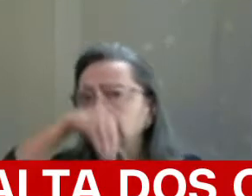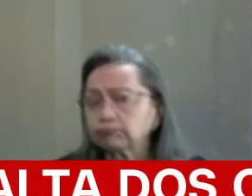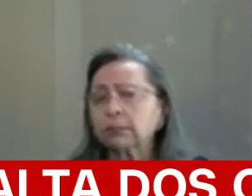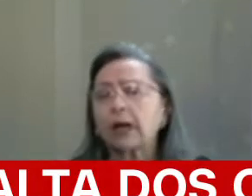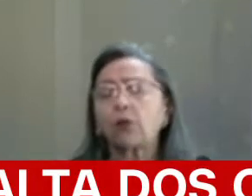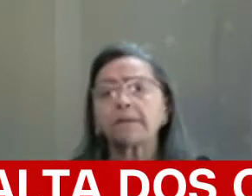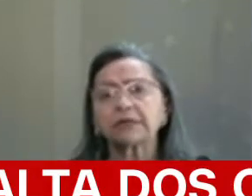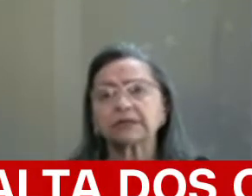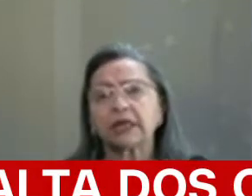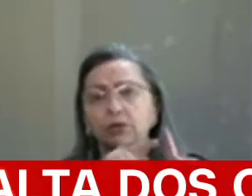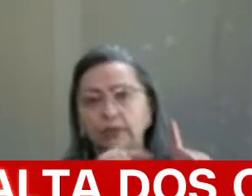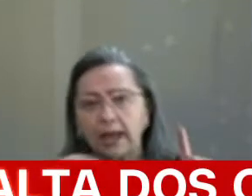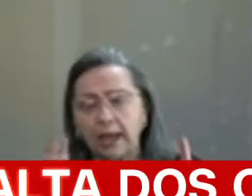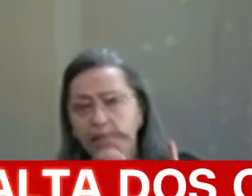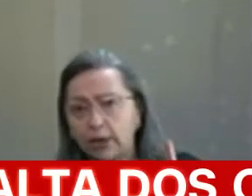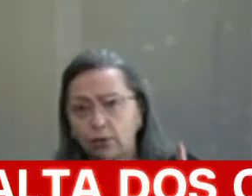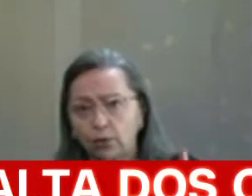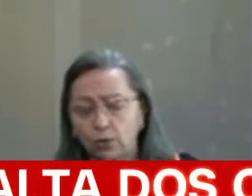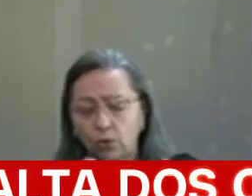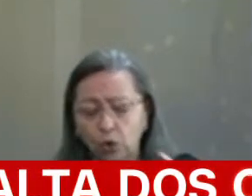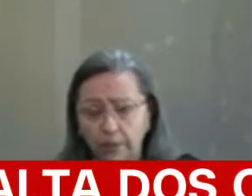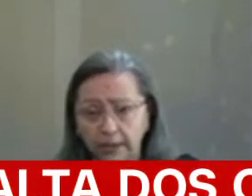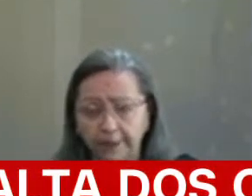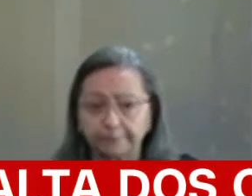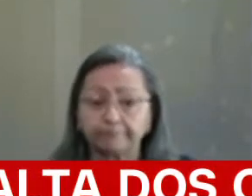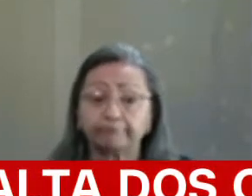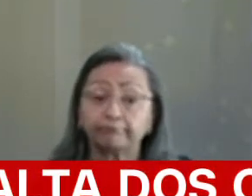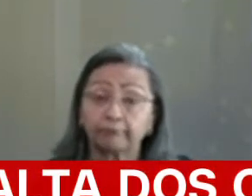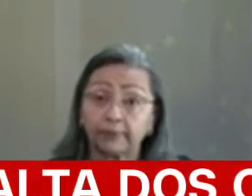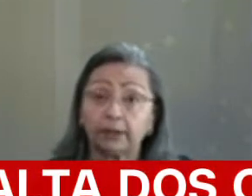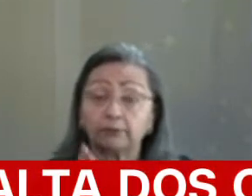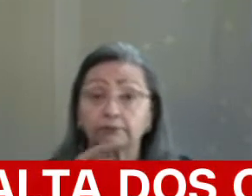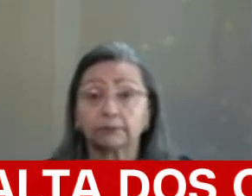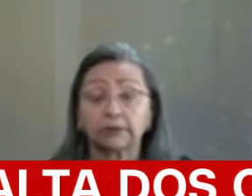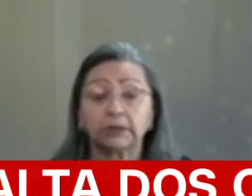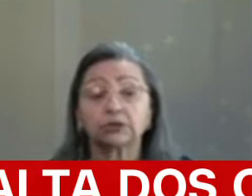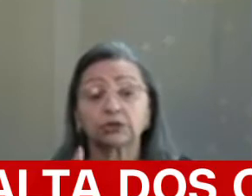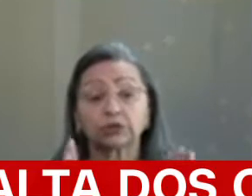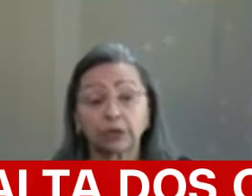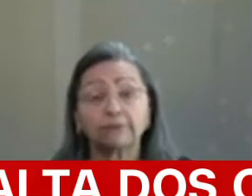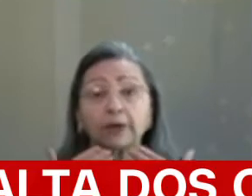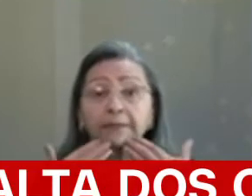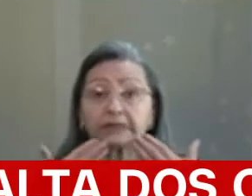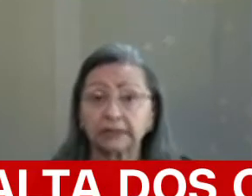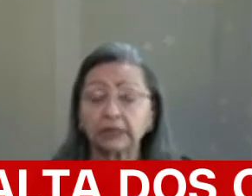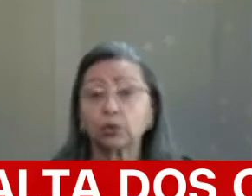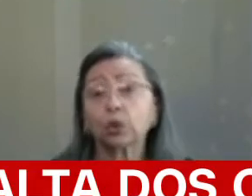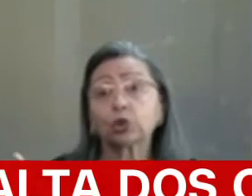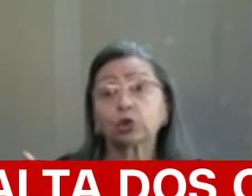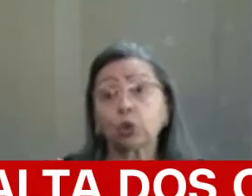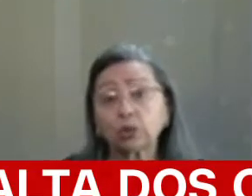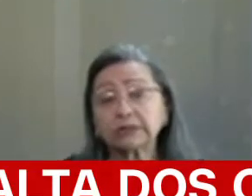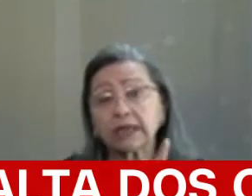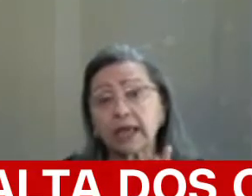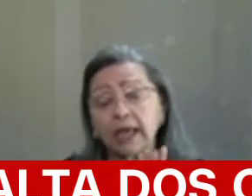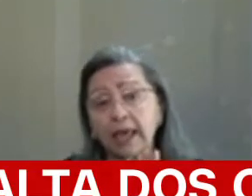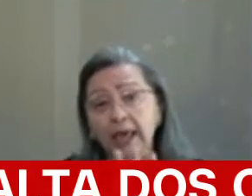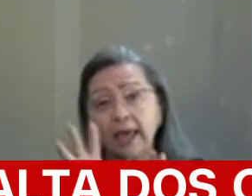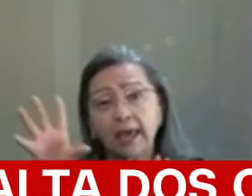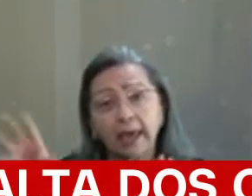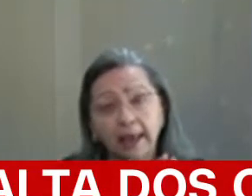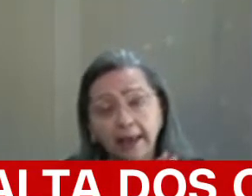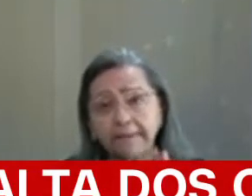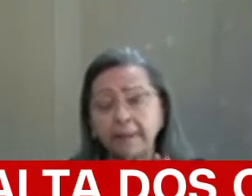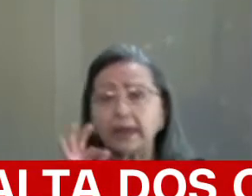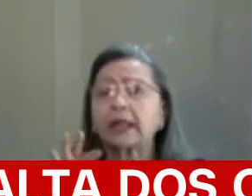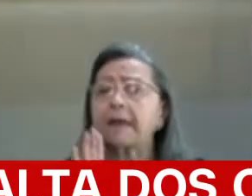Senhor Presidente, conforme Vossa Excelência anunciou, já foram apresentadas 12 emendas, mas ainda temos um prazo